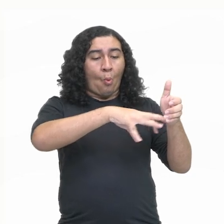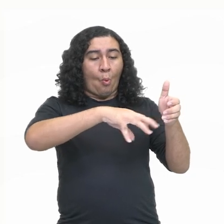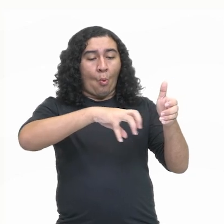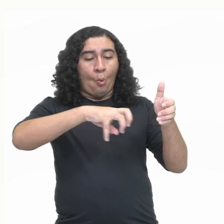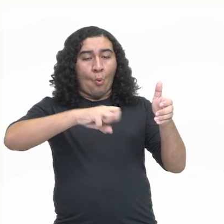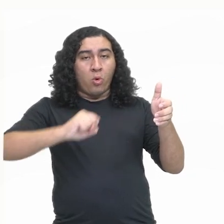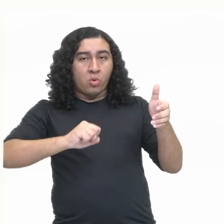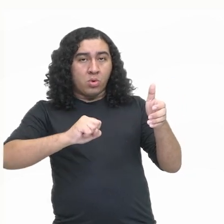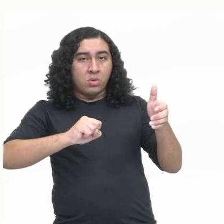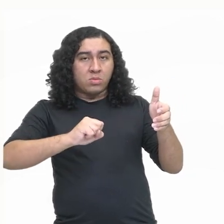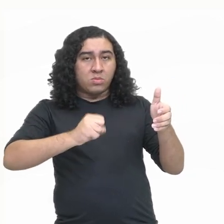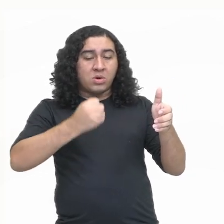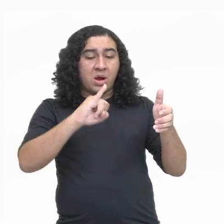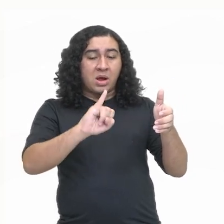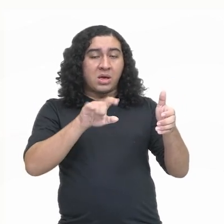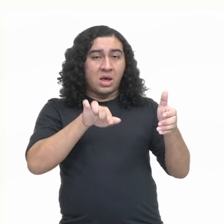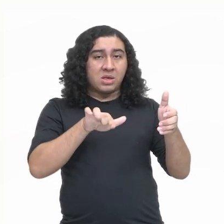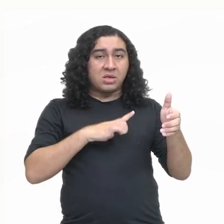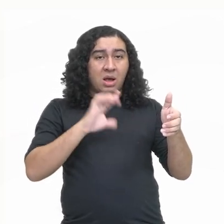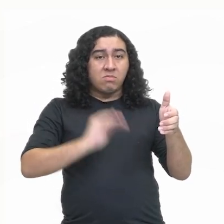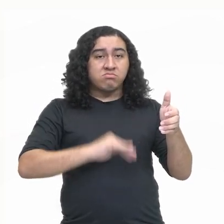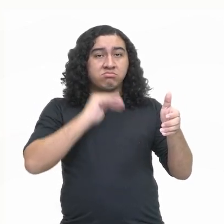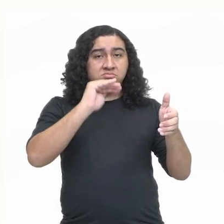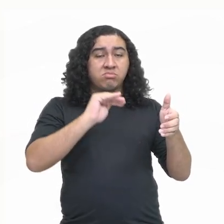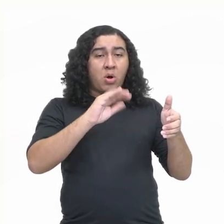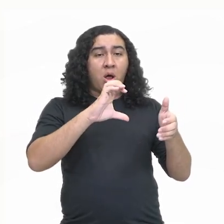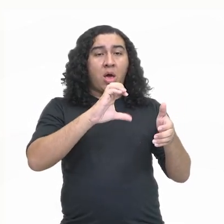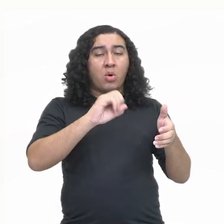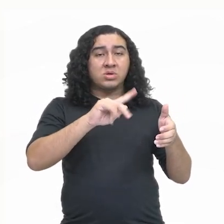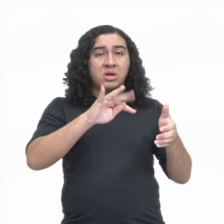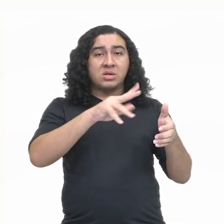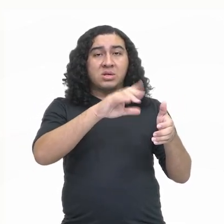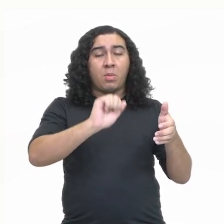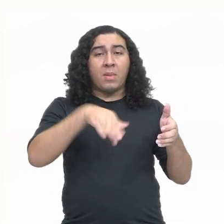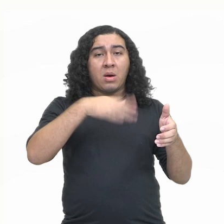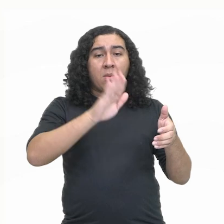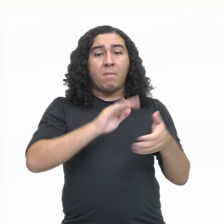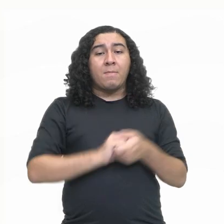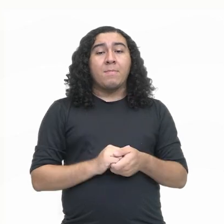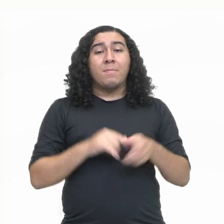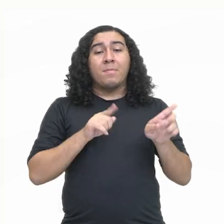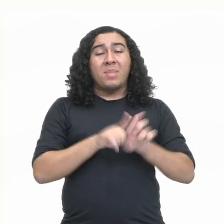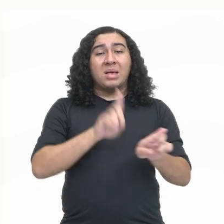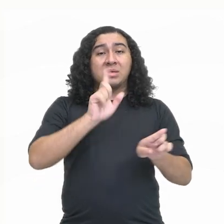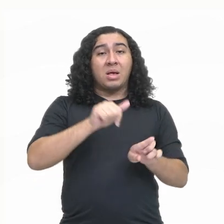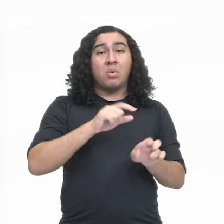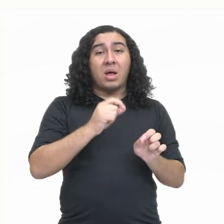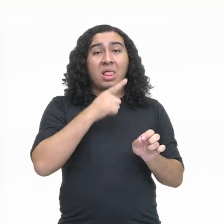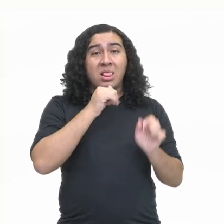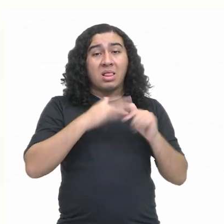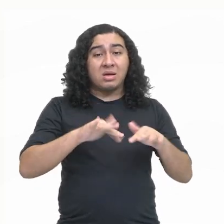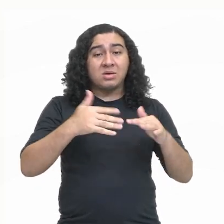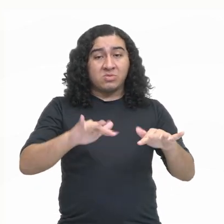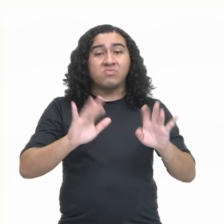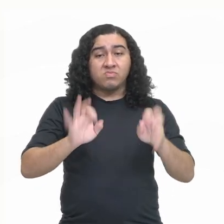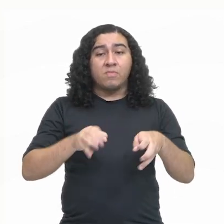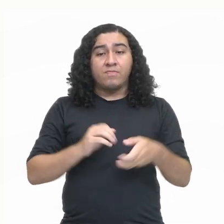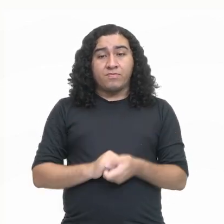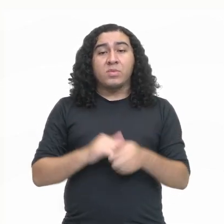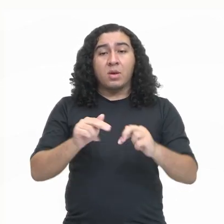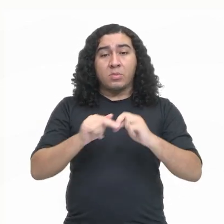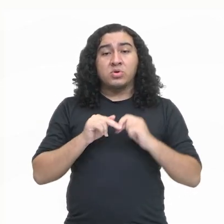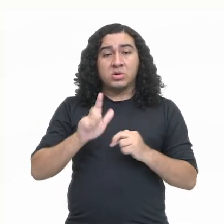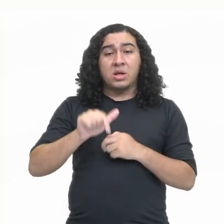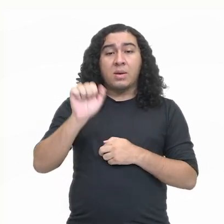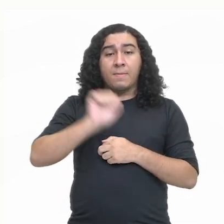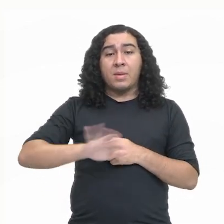concentrado, dissoluto. Mas o que vai ser passado é solvente, é líquido, é água. E é por isso que